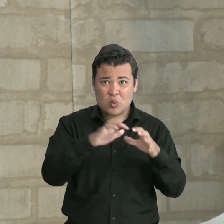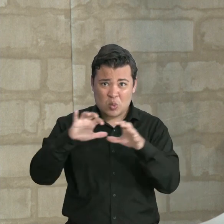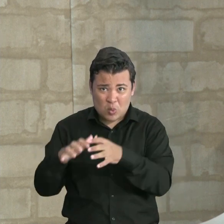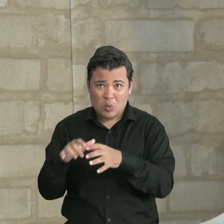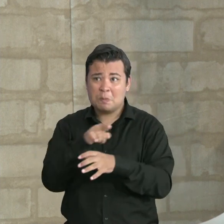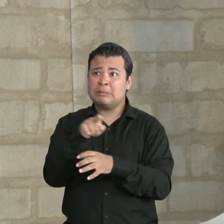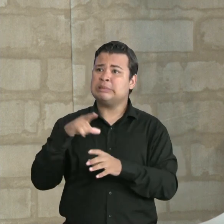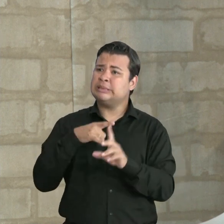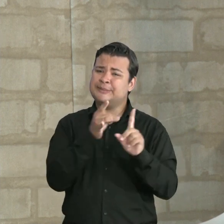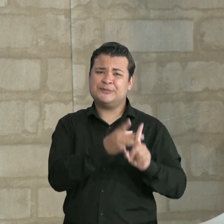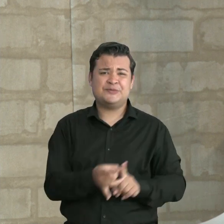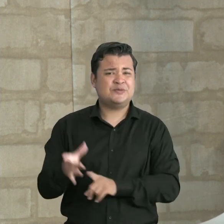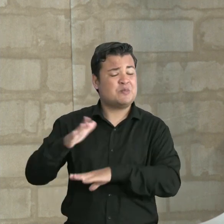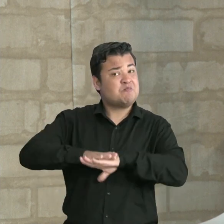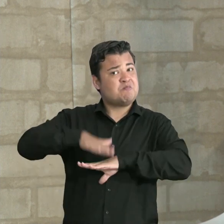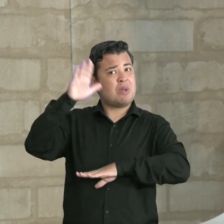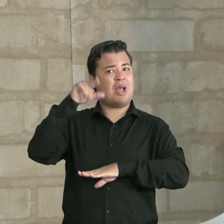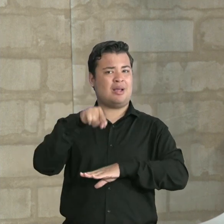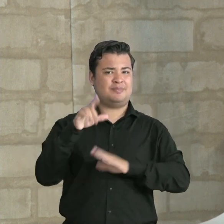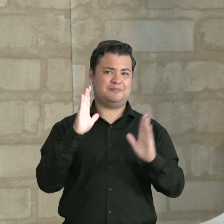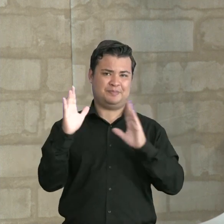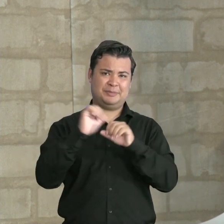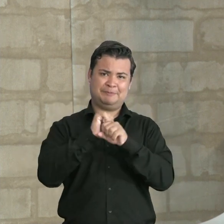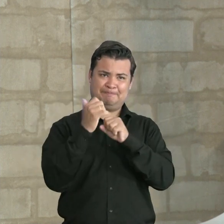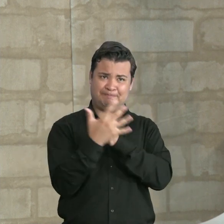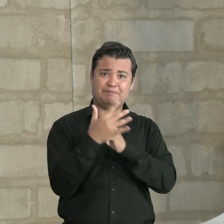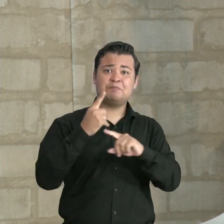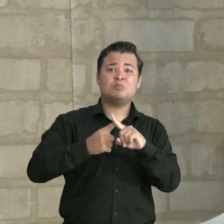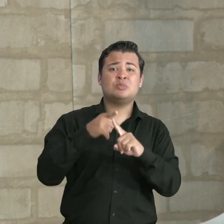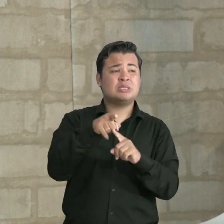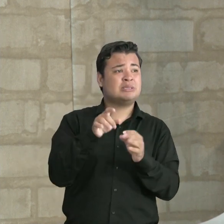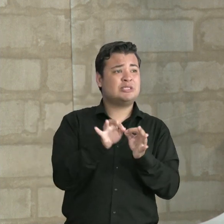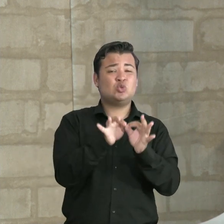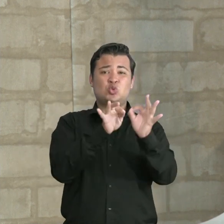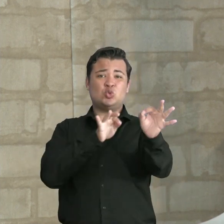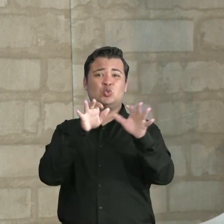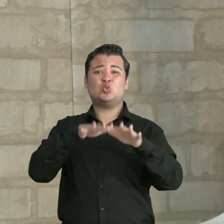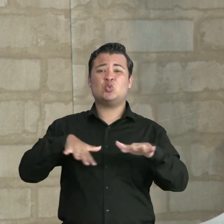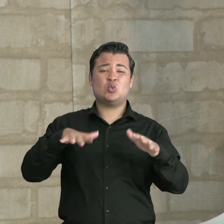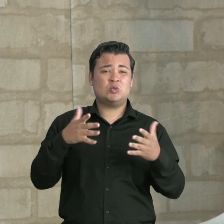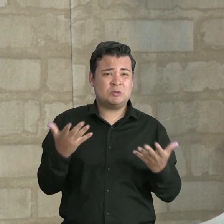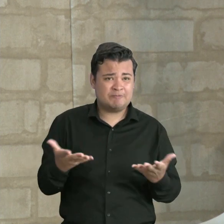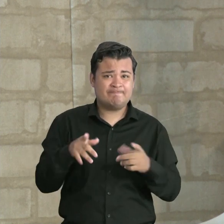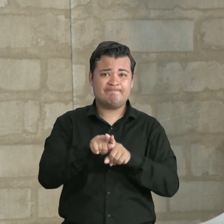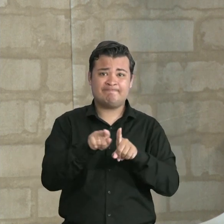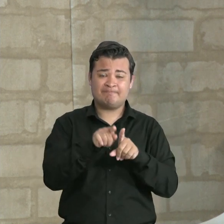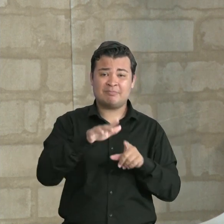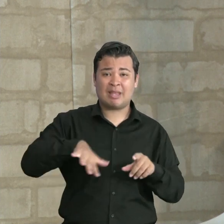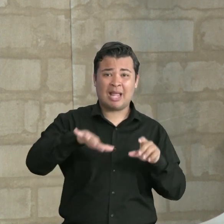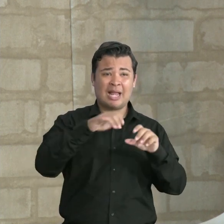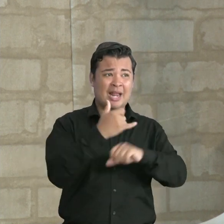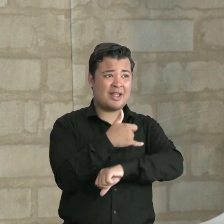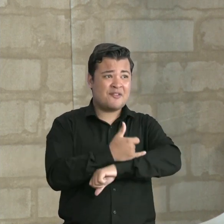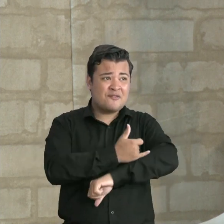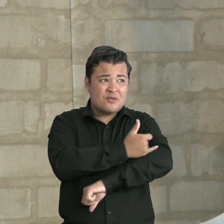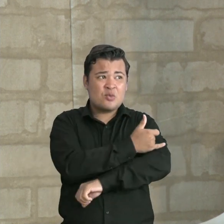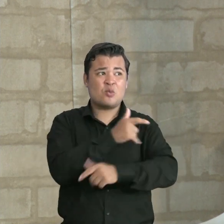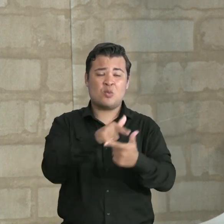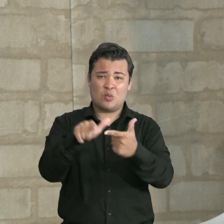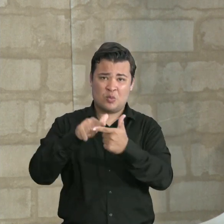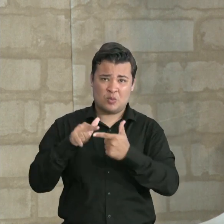ficaram mais vulneráveis nessa pandemia pelo distanciamento, pelas essas condições de infraestrutura mesmo.